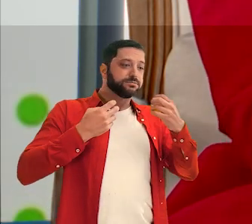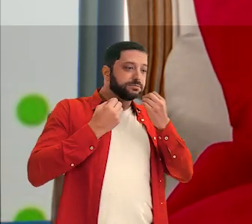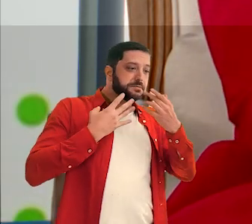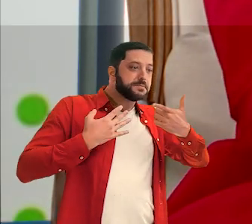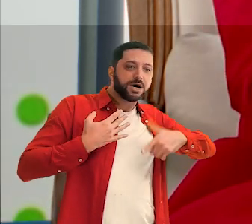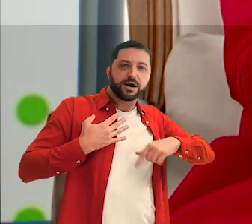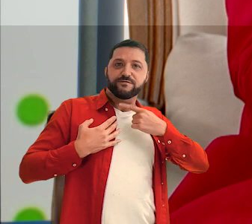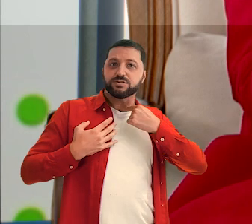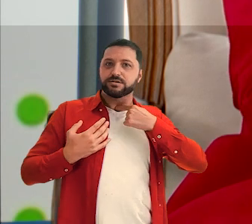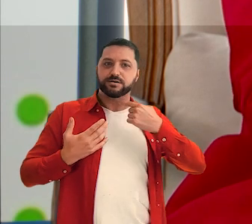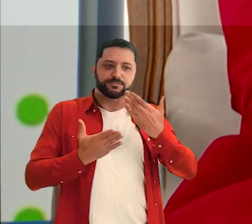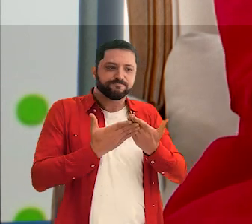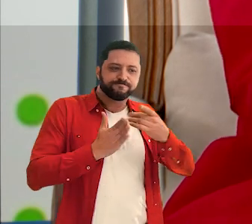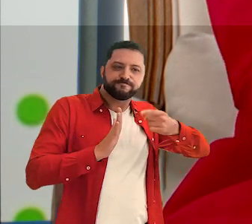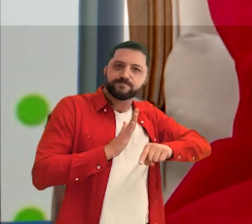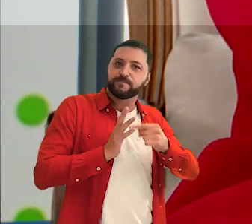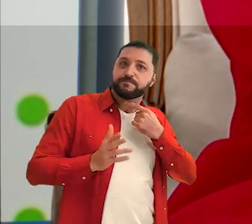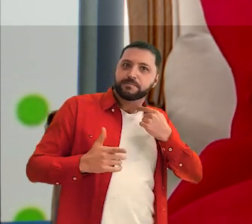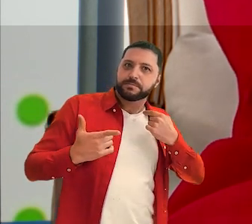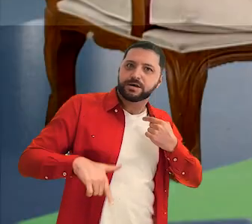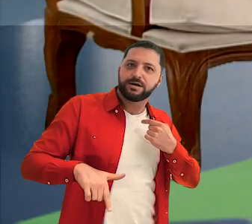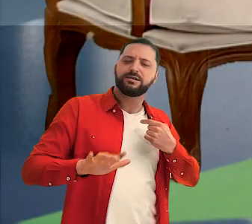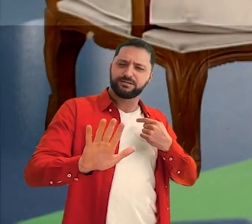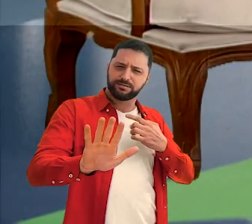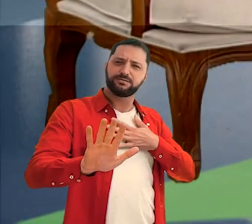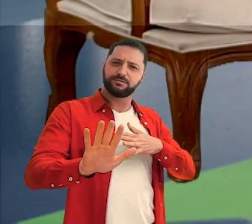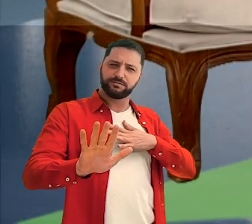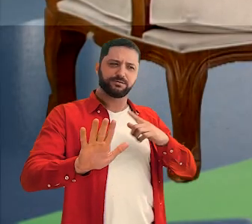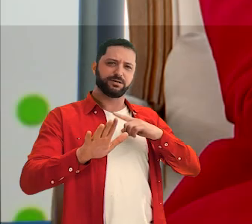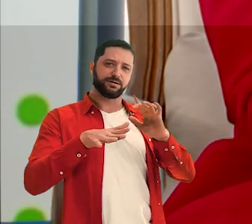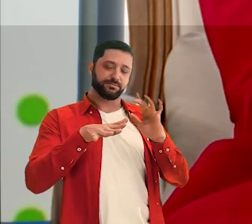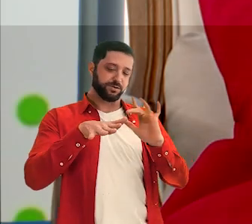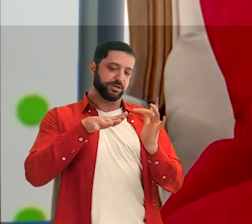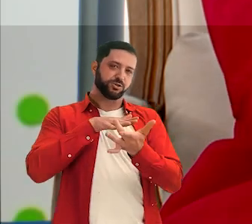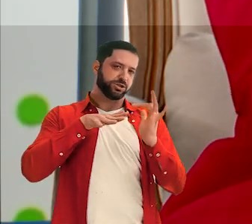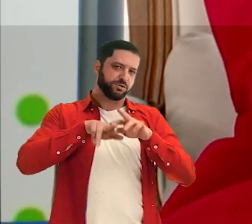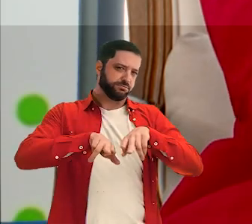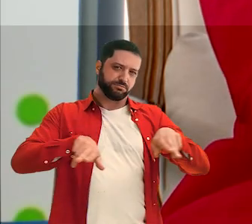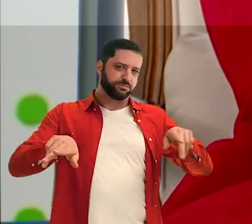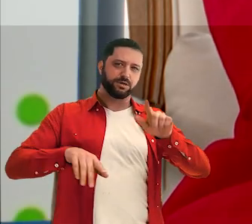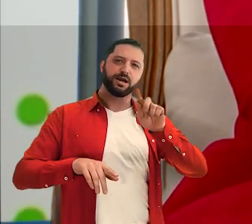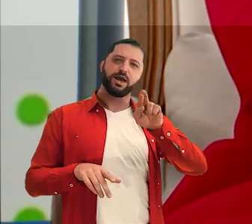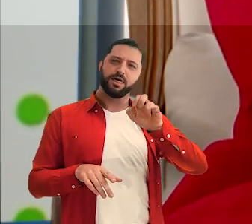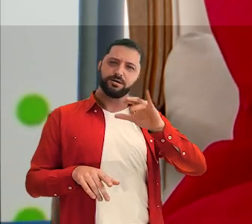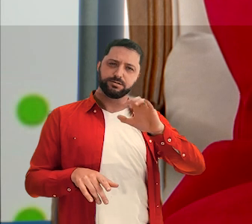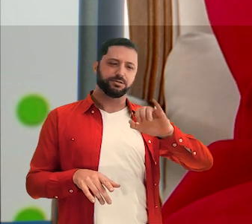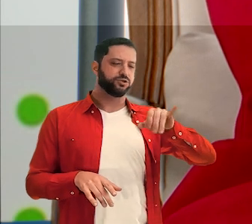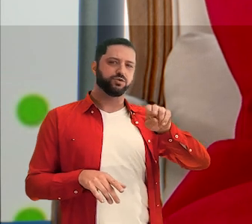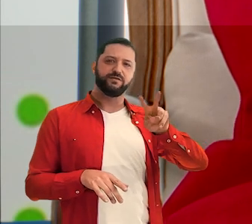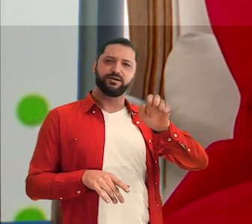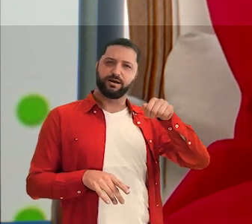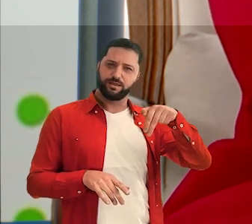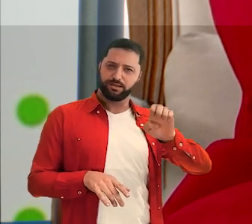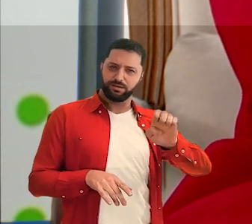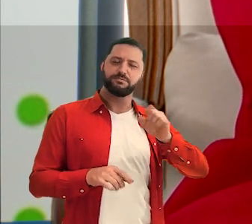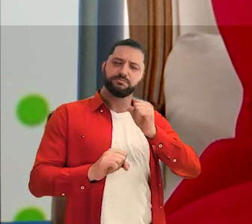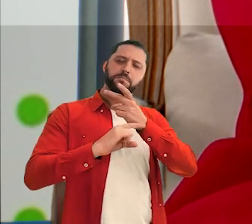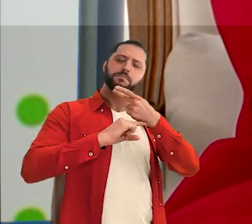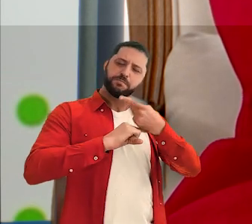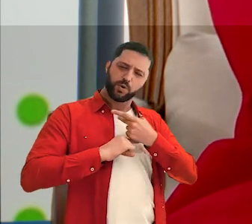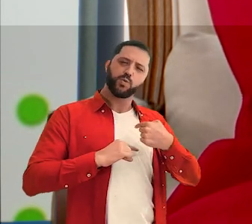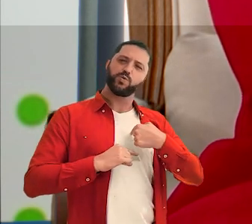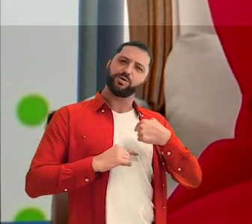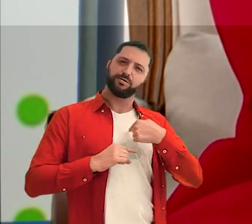pouco mais, escutar um pouco mais, aprofundar um pouco mais, tem em qualquer rede social, eu estou como Grace Gioviani, então você me encontra lá